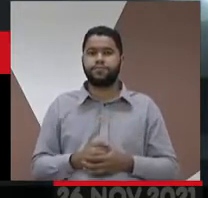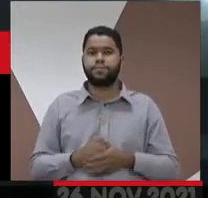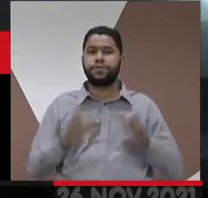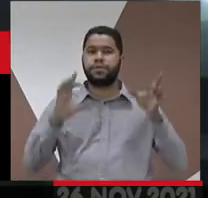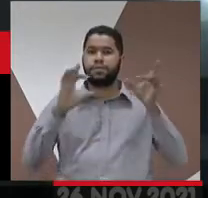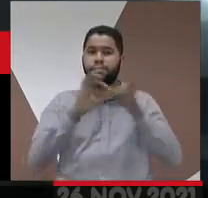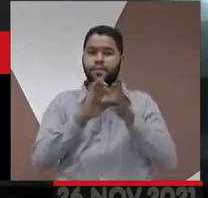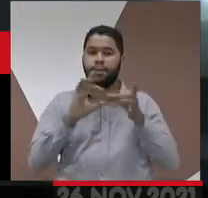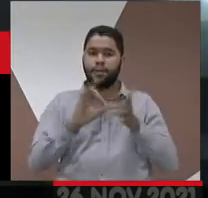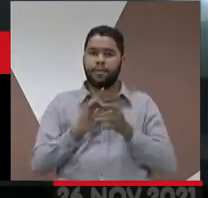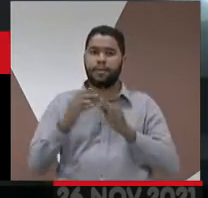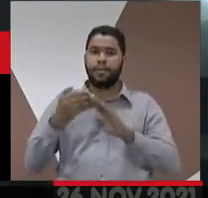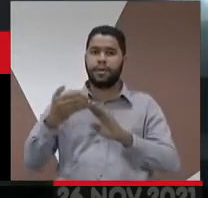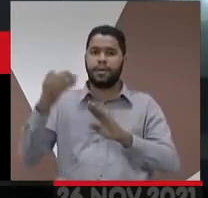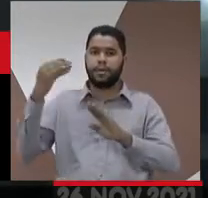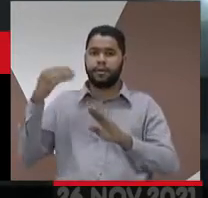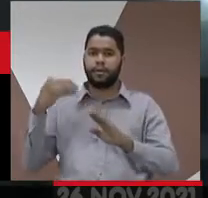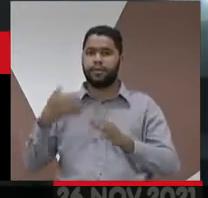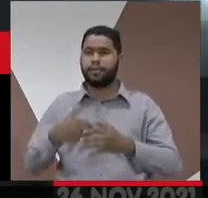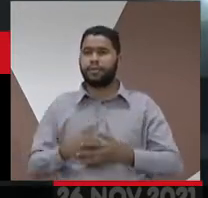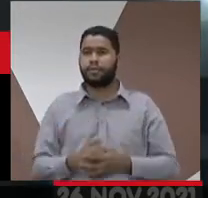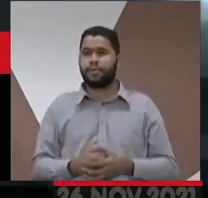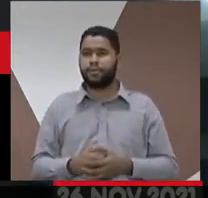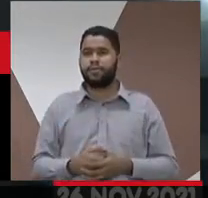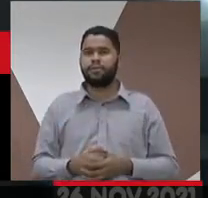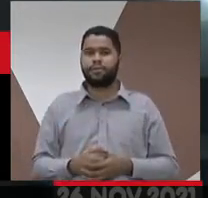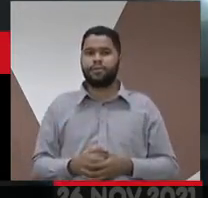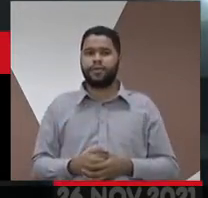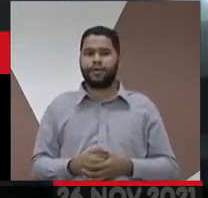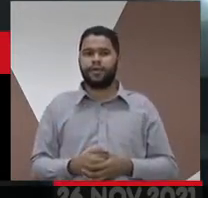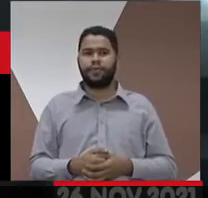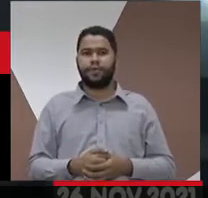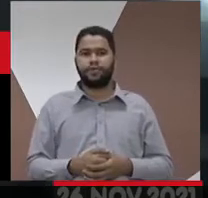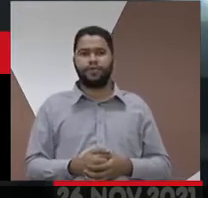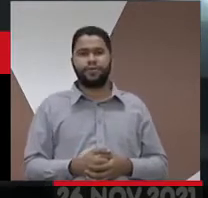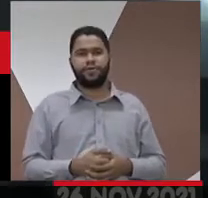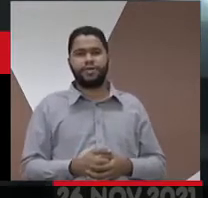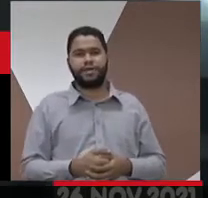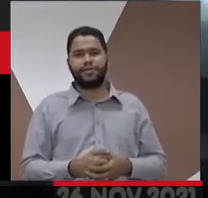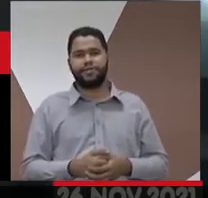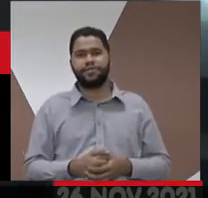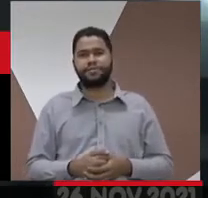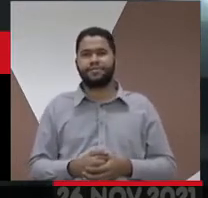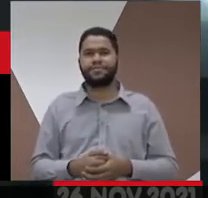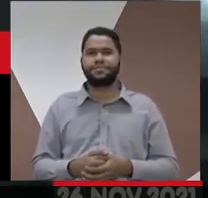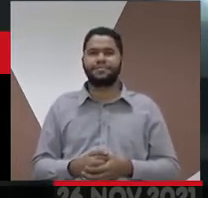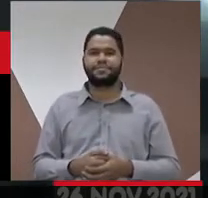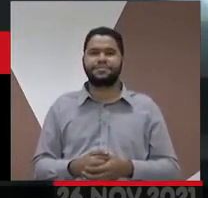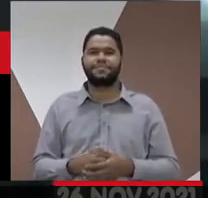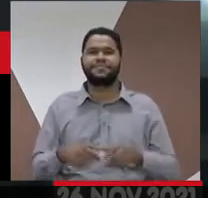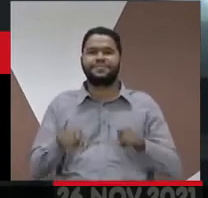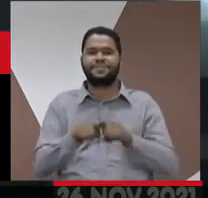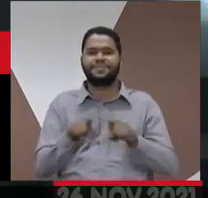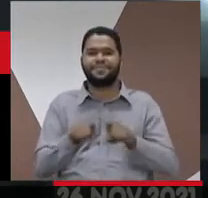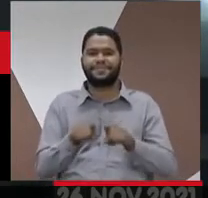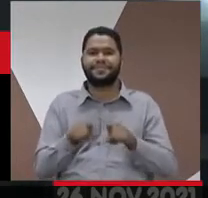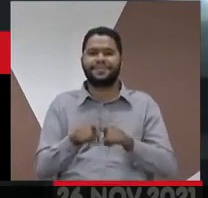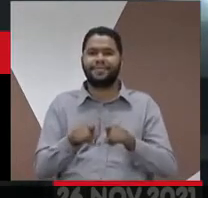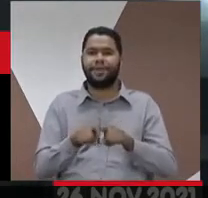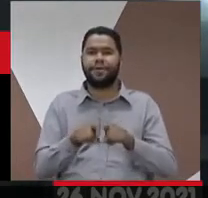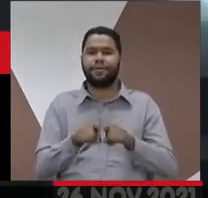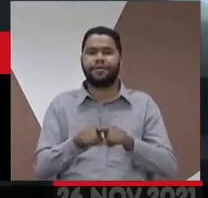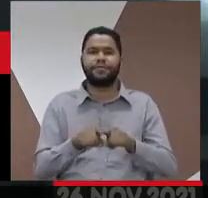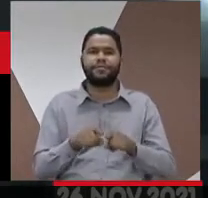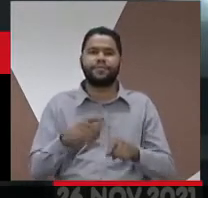ligações anteriores e posteriores ao cargo público. A gente aqui não quer dizer que